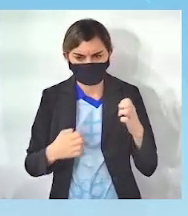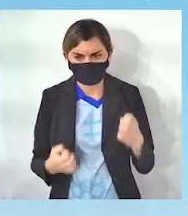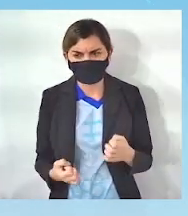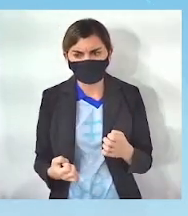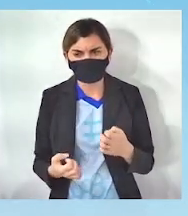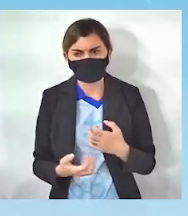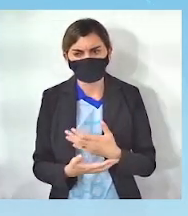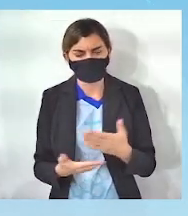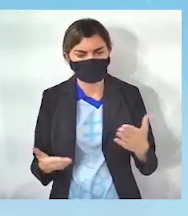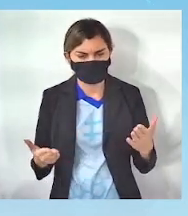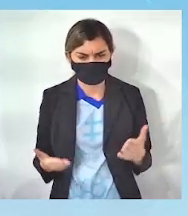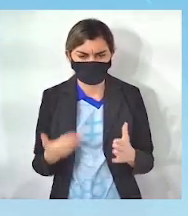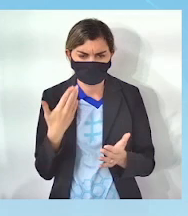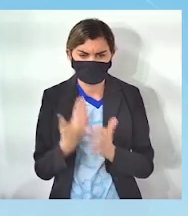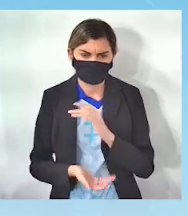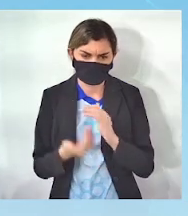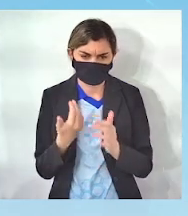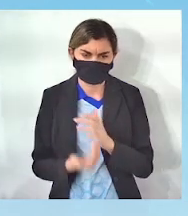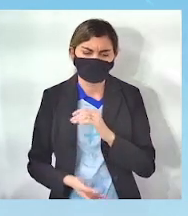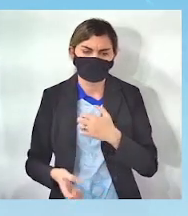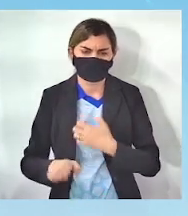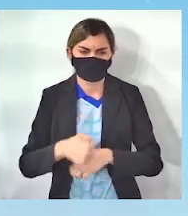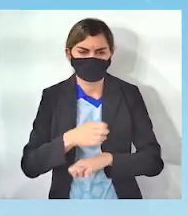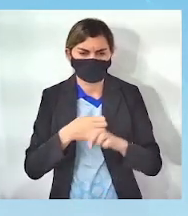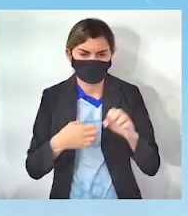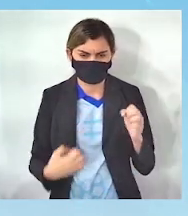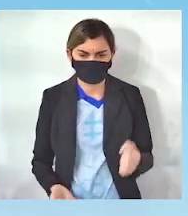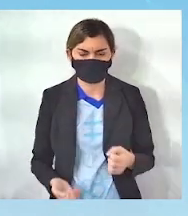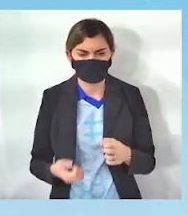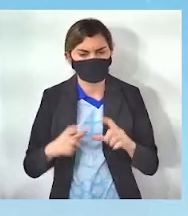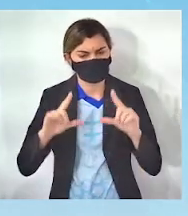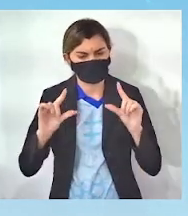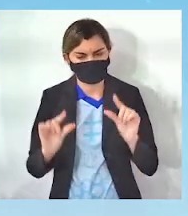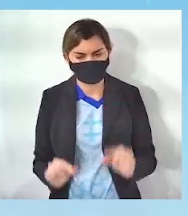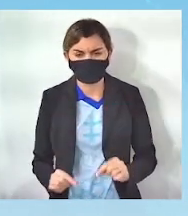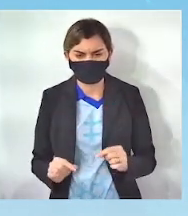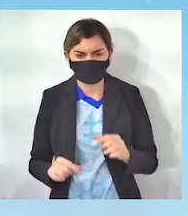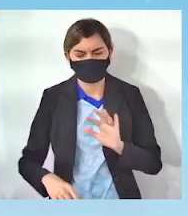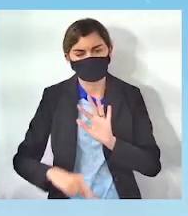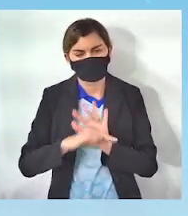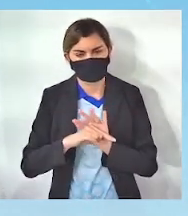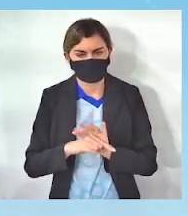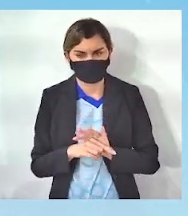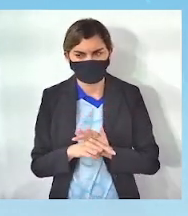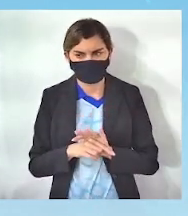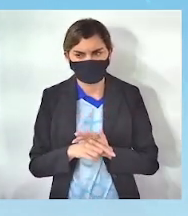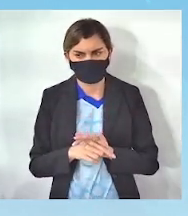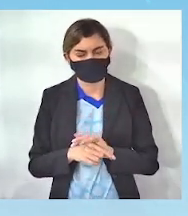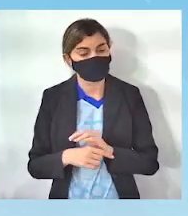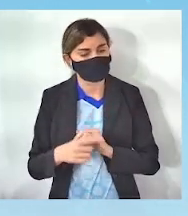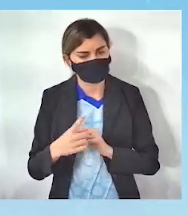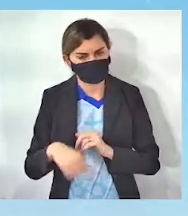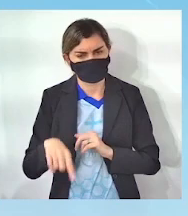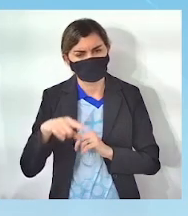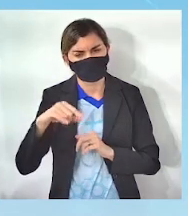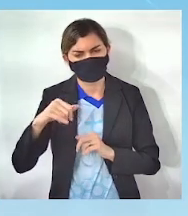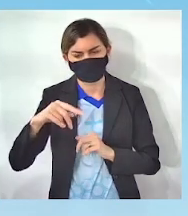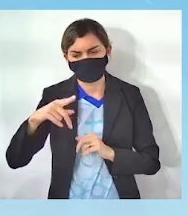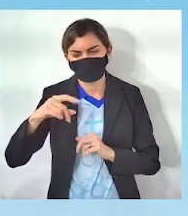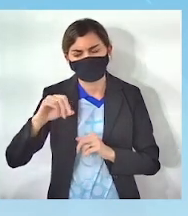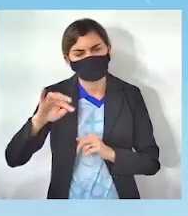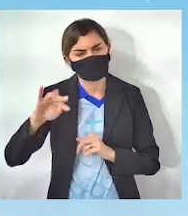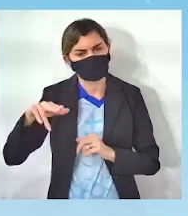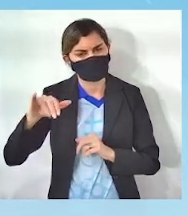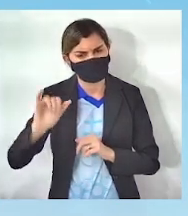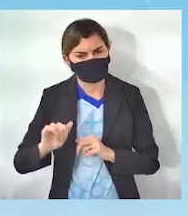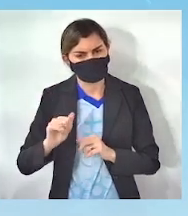superfície, ao perder esses elétrons, ele vai ficar com menos cargas negativas. No saldo total,